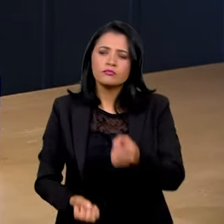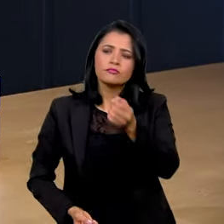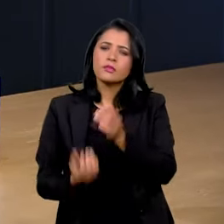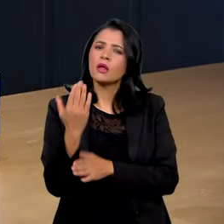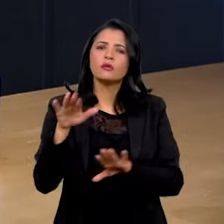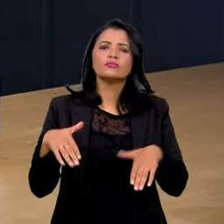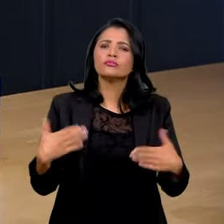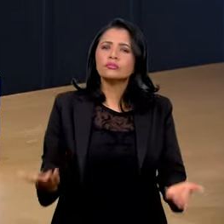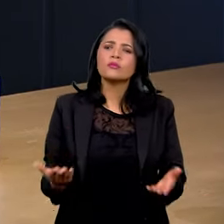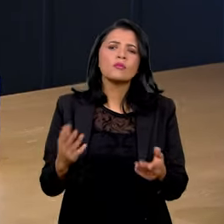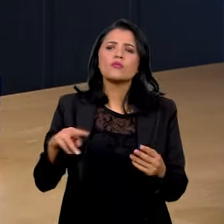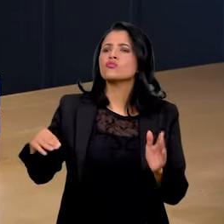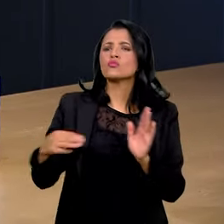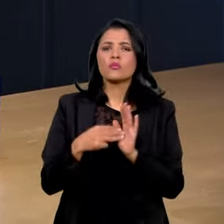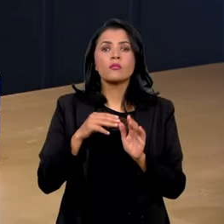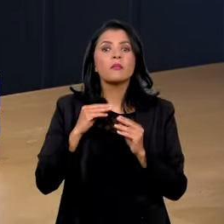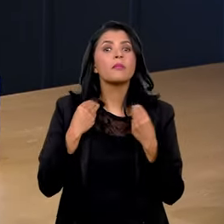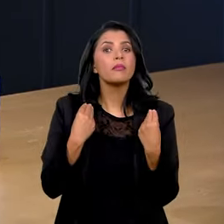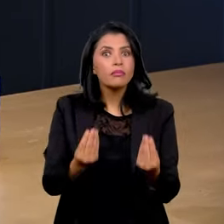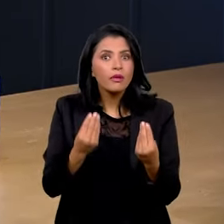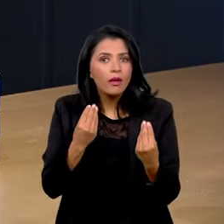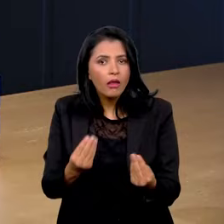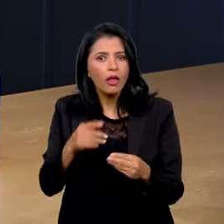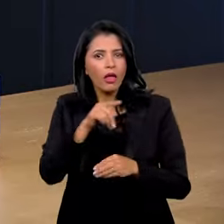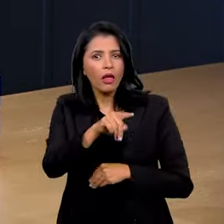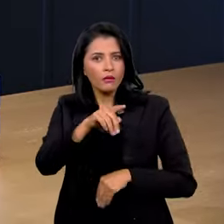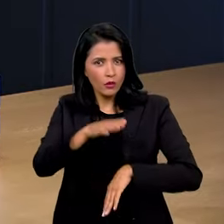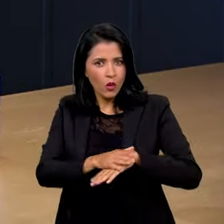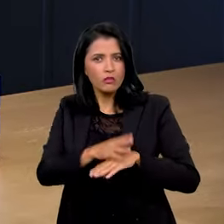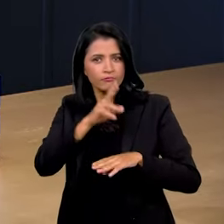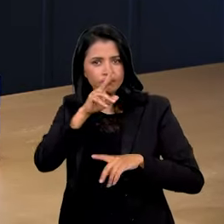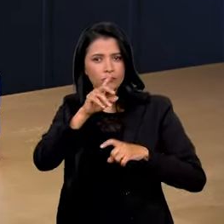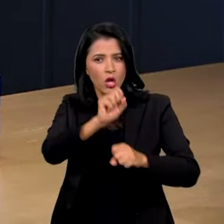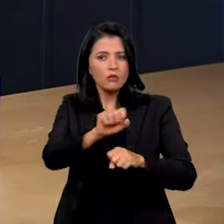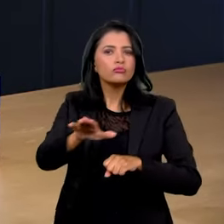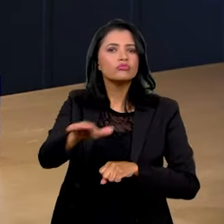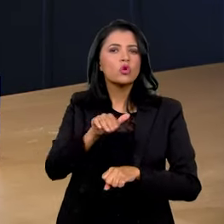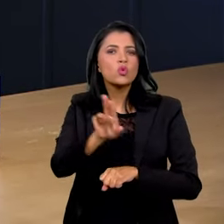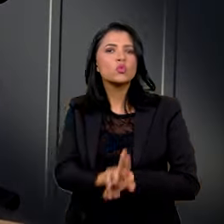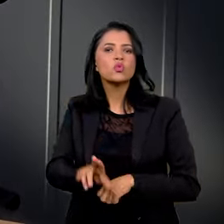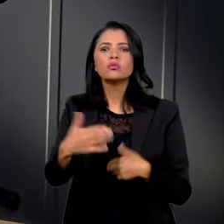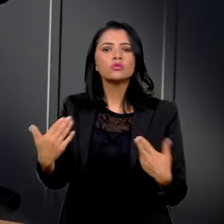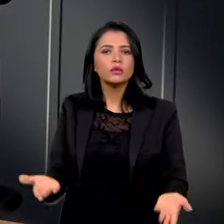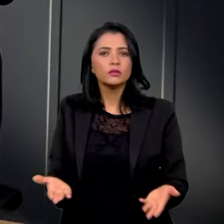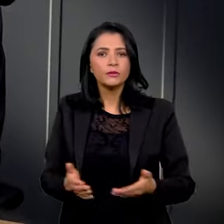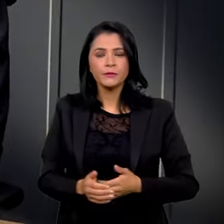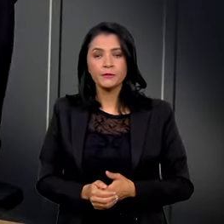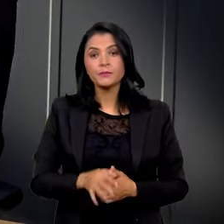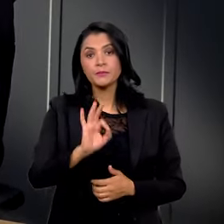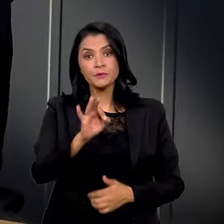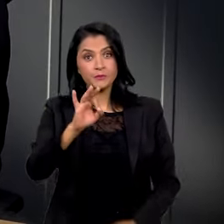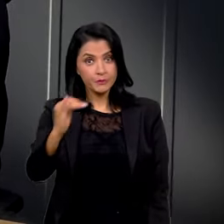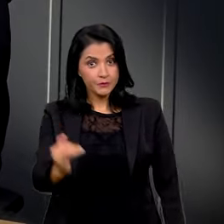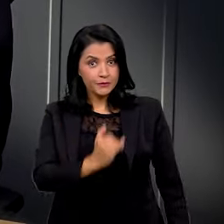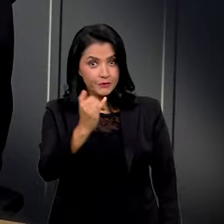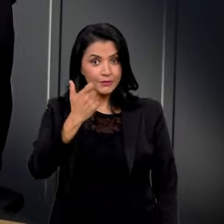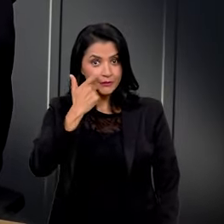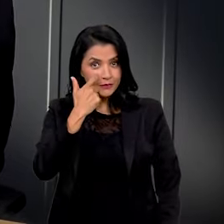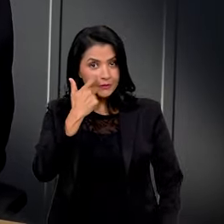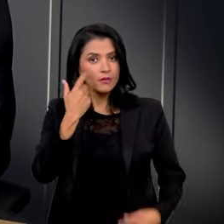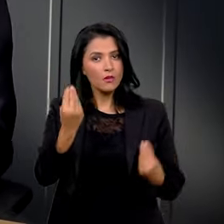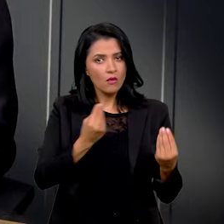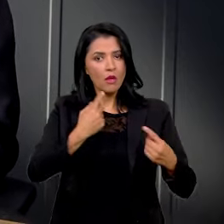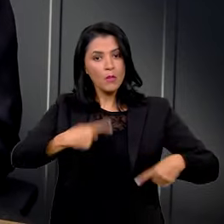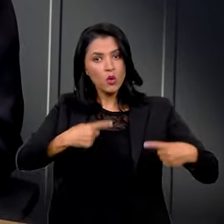para para Que motivo Quando é quando essa essa força de proteção É acionada sim né Eu acho que é importante a te localizar que a